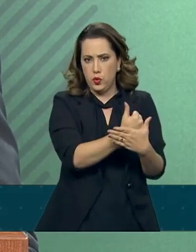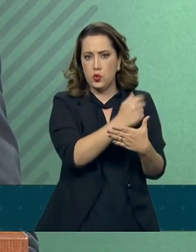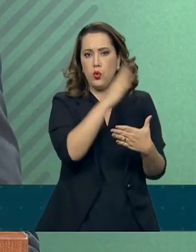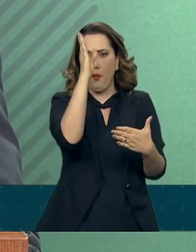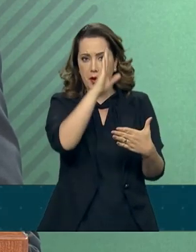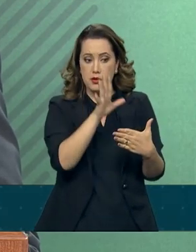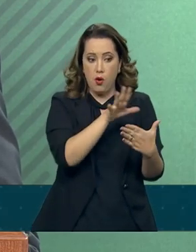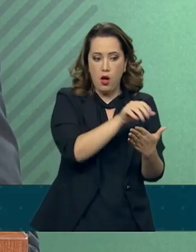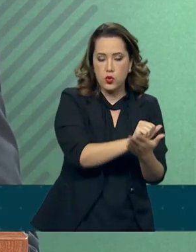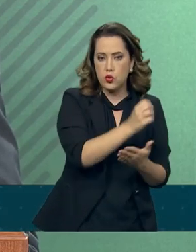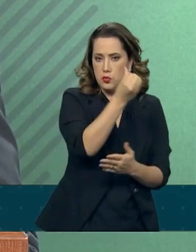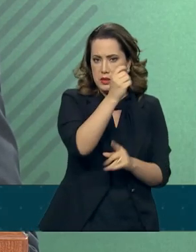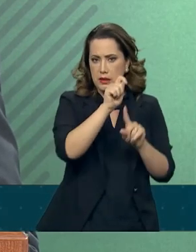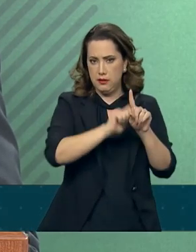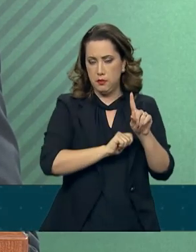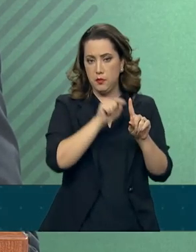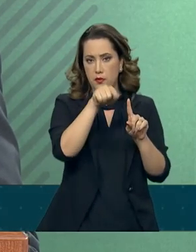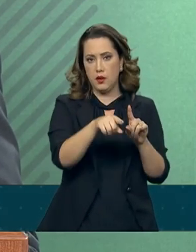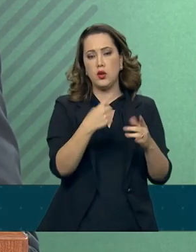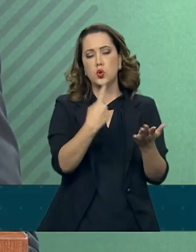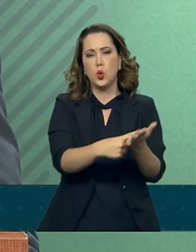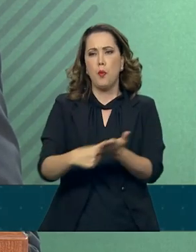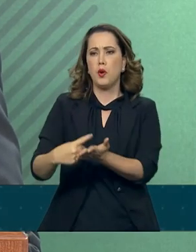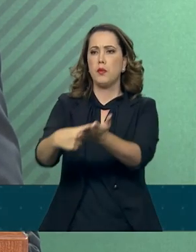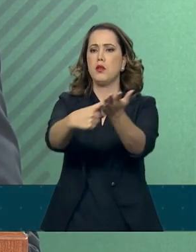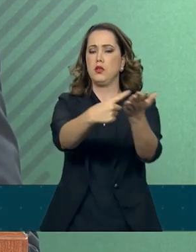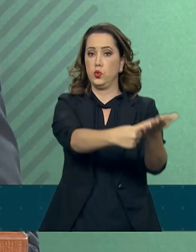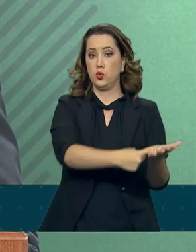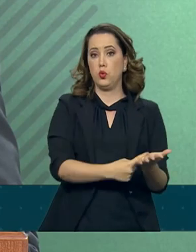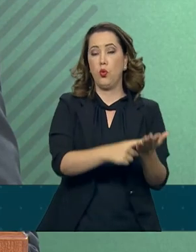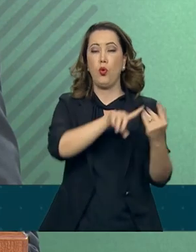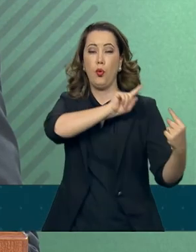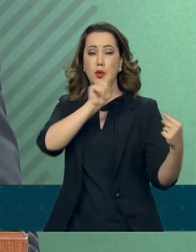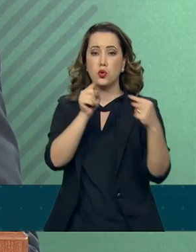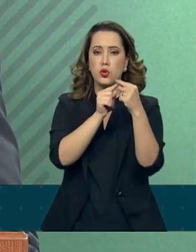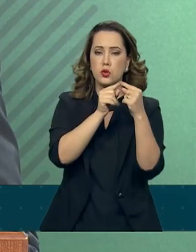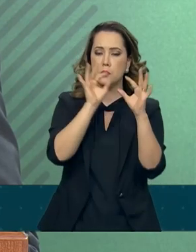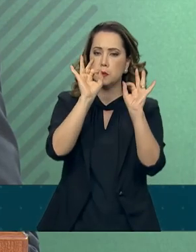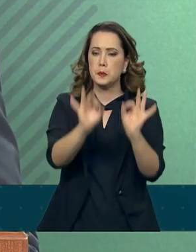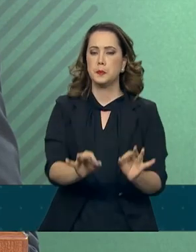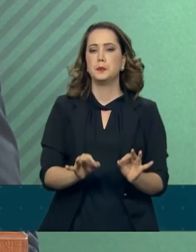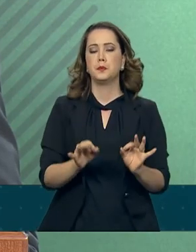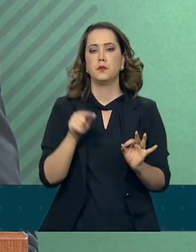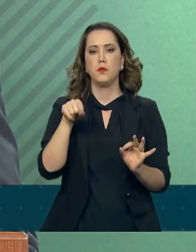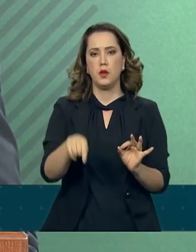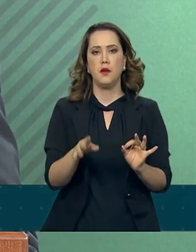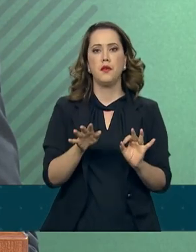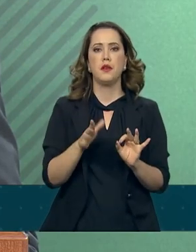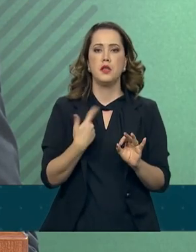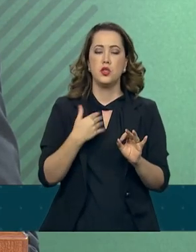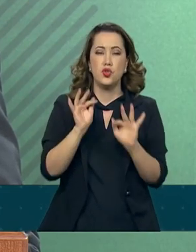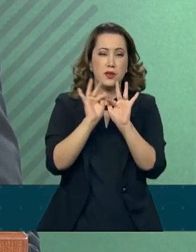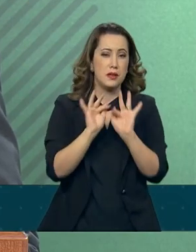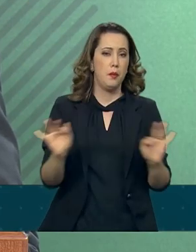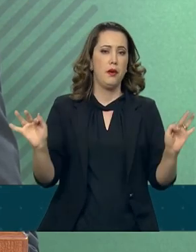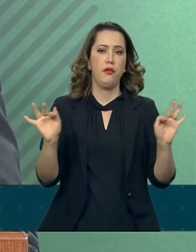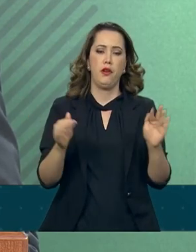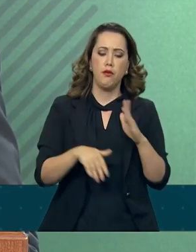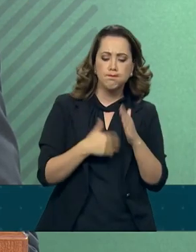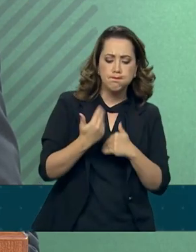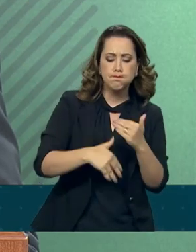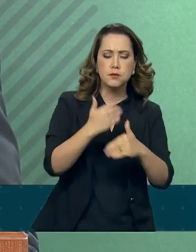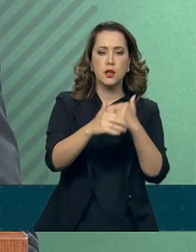consenso para a celebração de acordos com o objetivo precípuo de destravar e